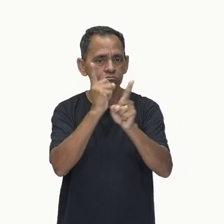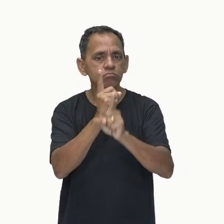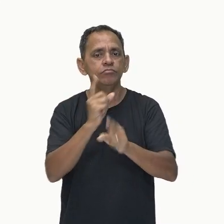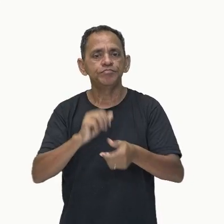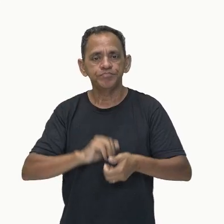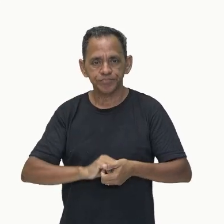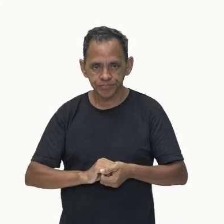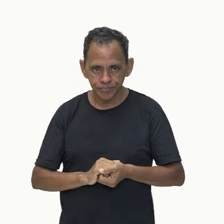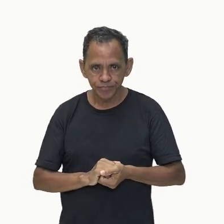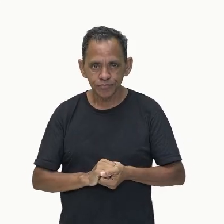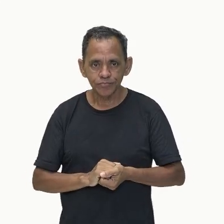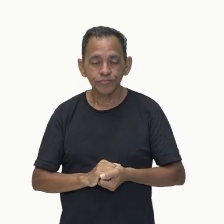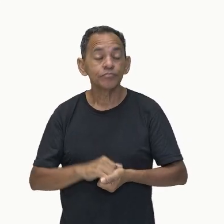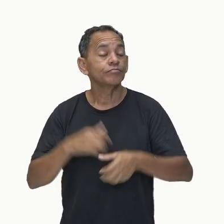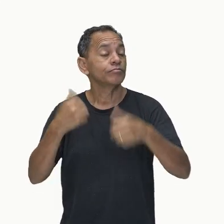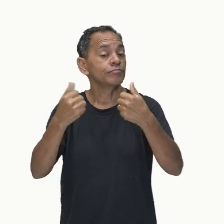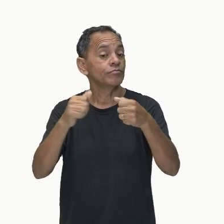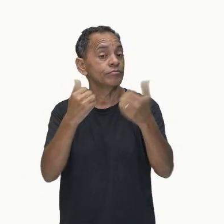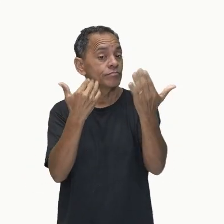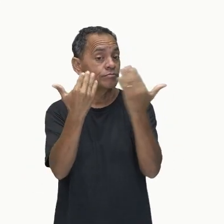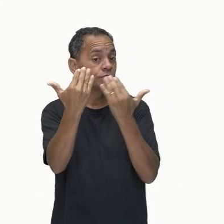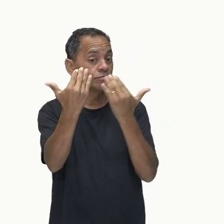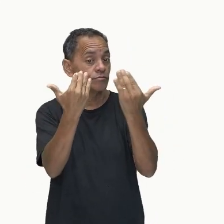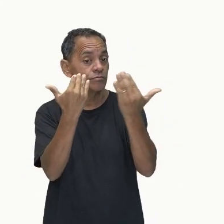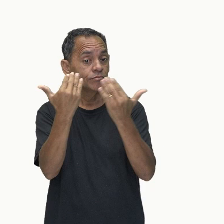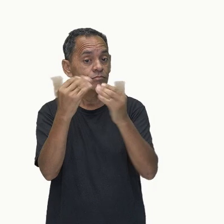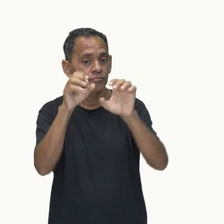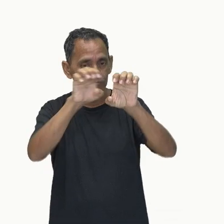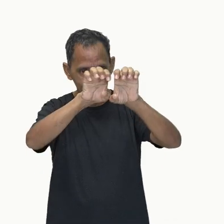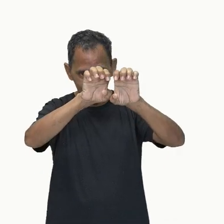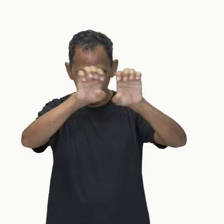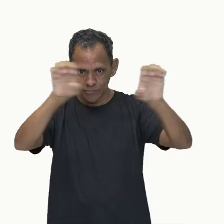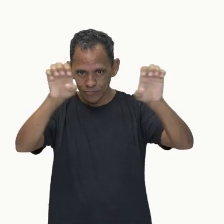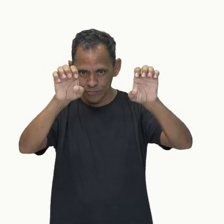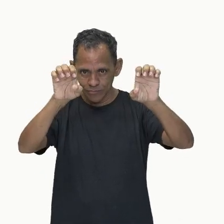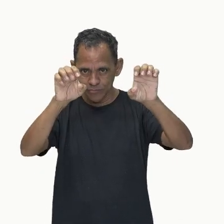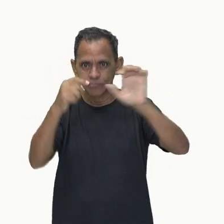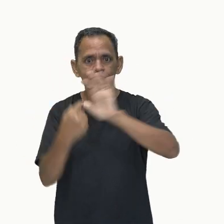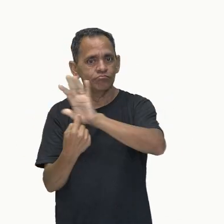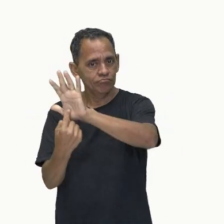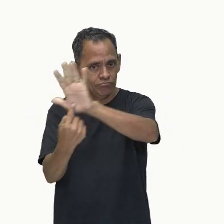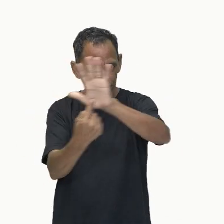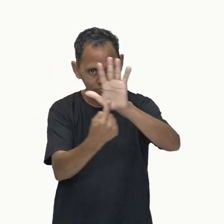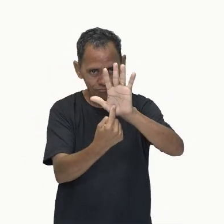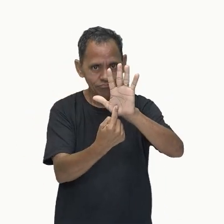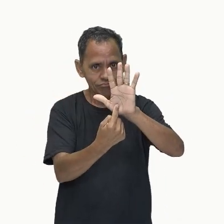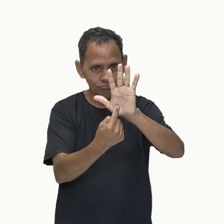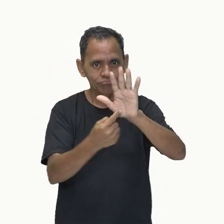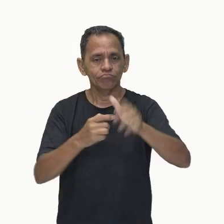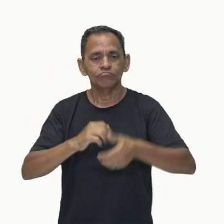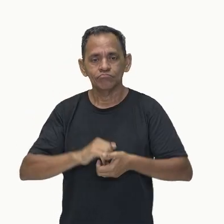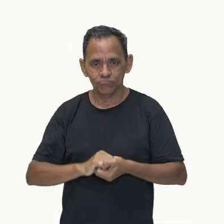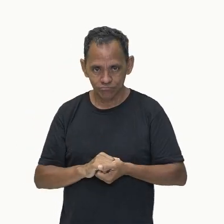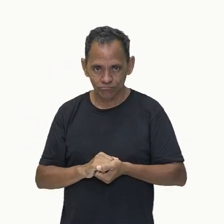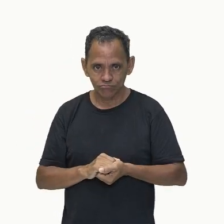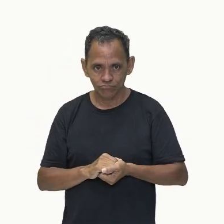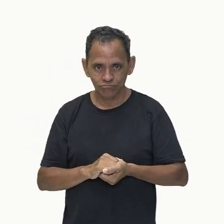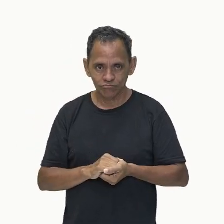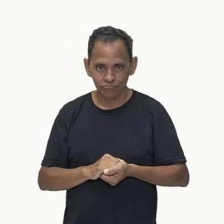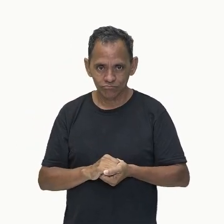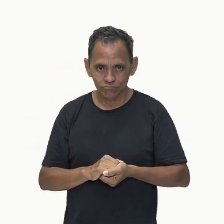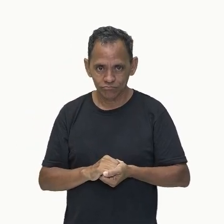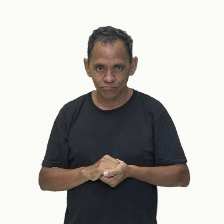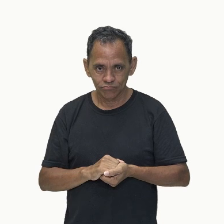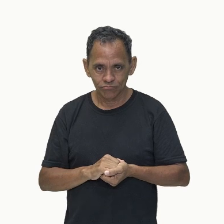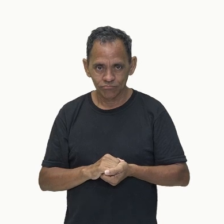uma comparação da equação que ele lhe deu uma equação, você